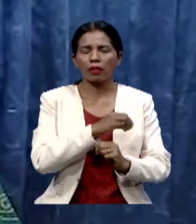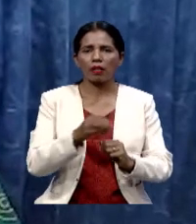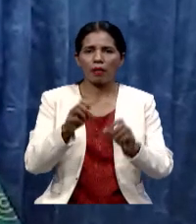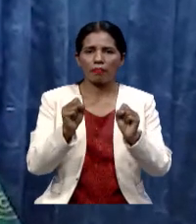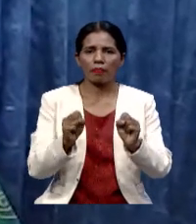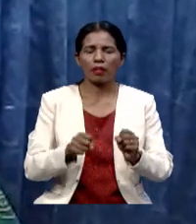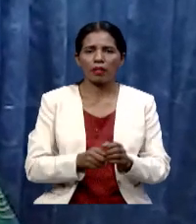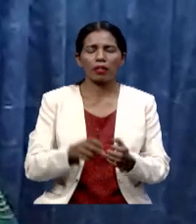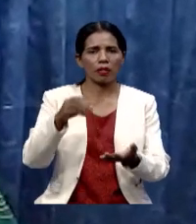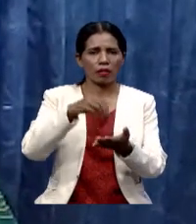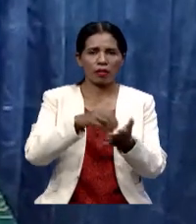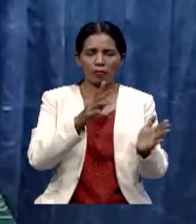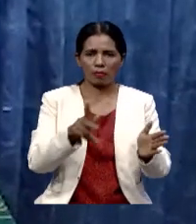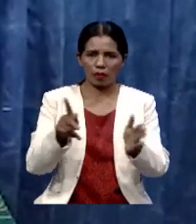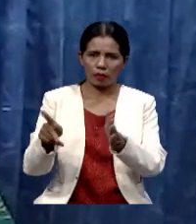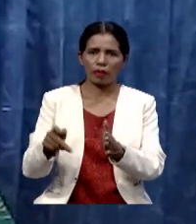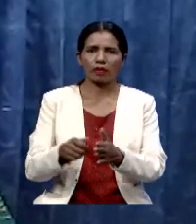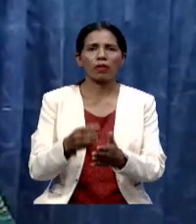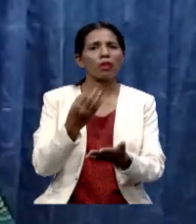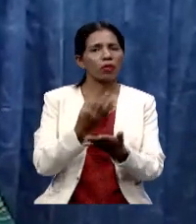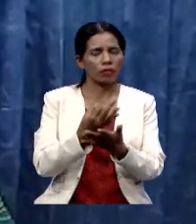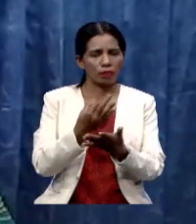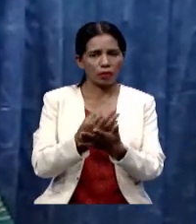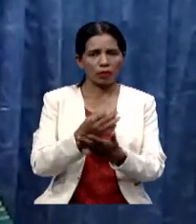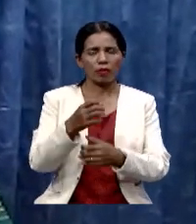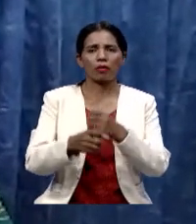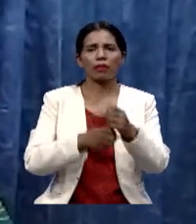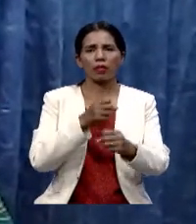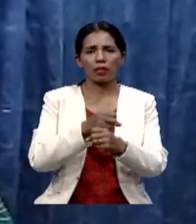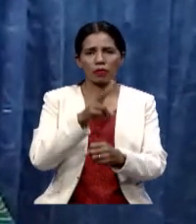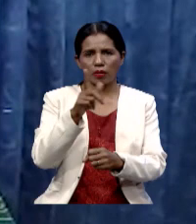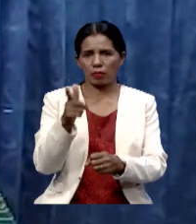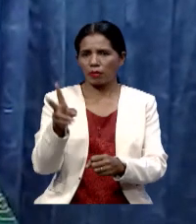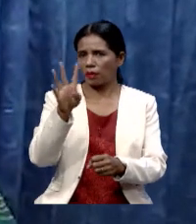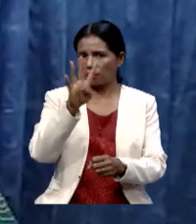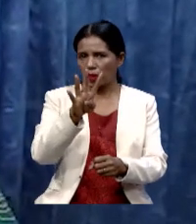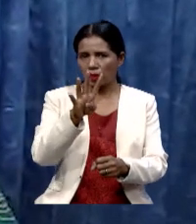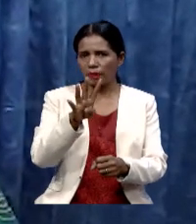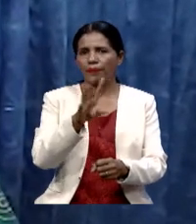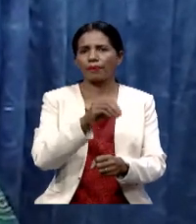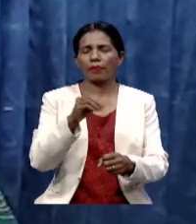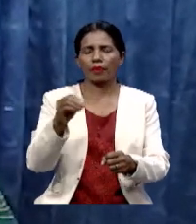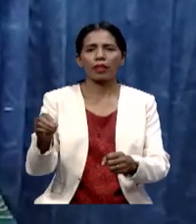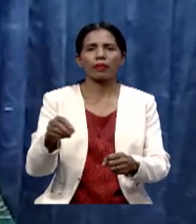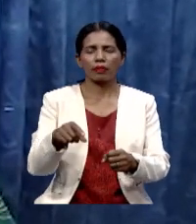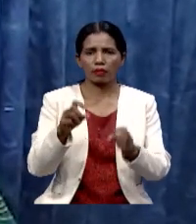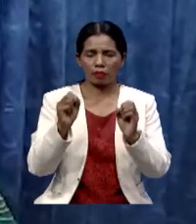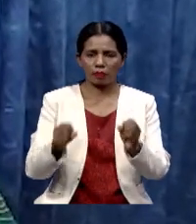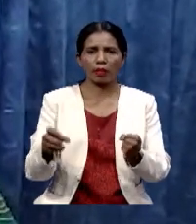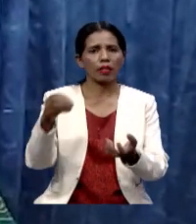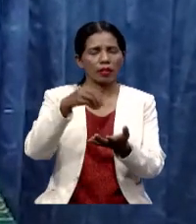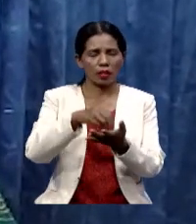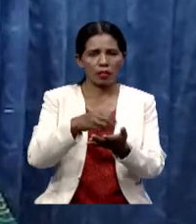bele tava plano orçamento 2024 Ninian, então é humana, depois de orçar